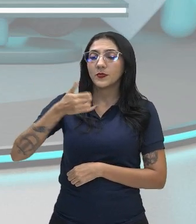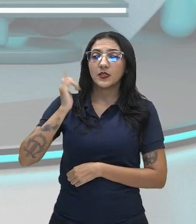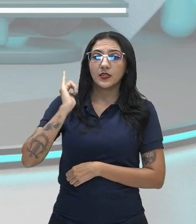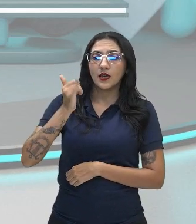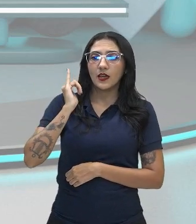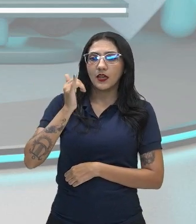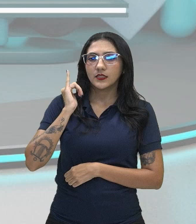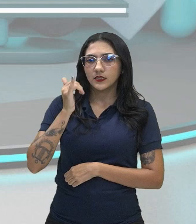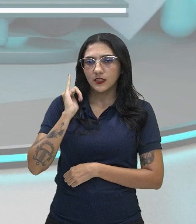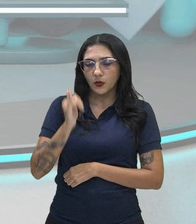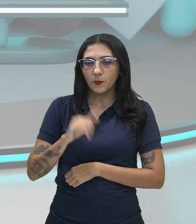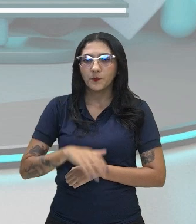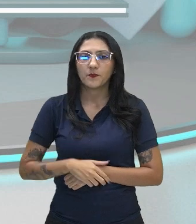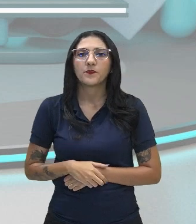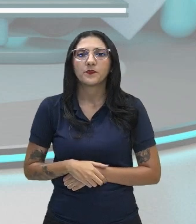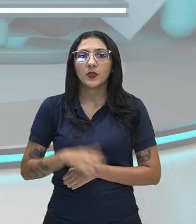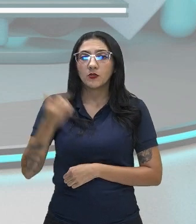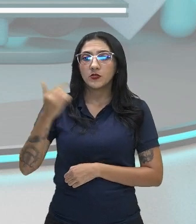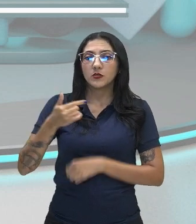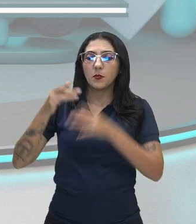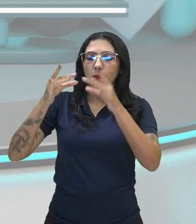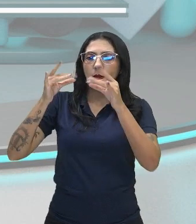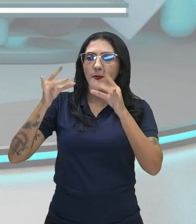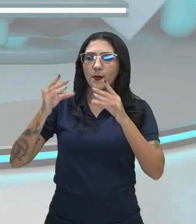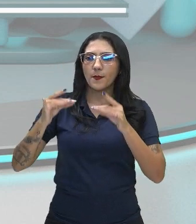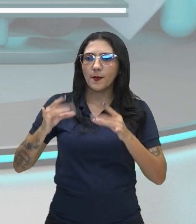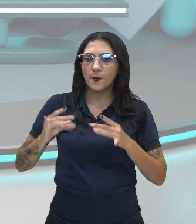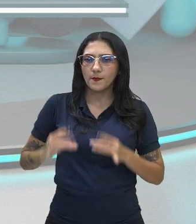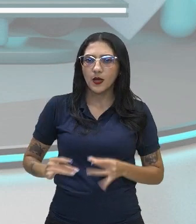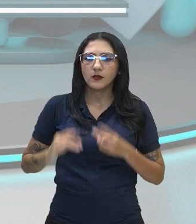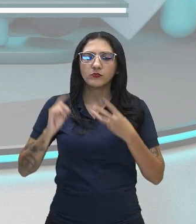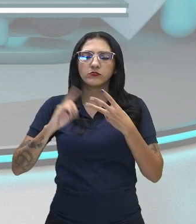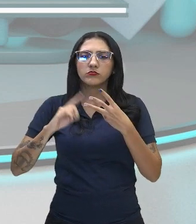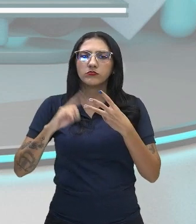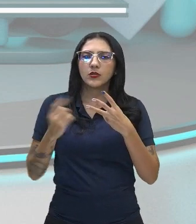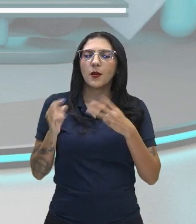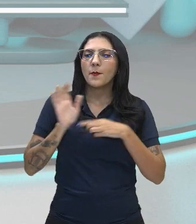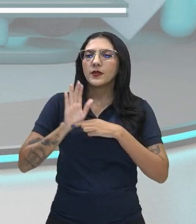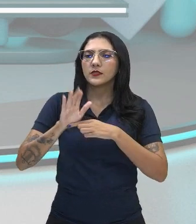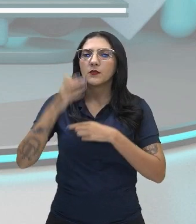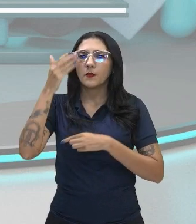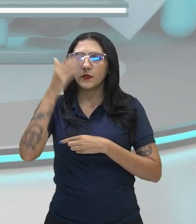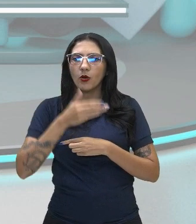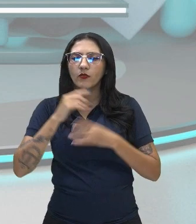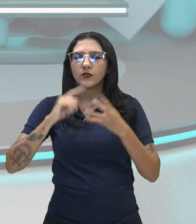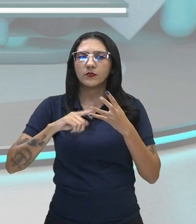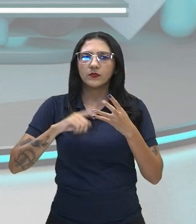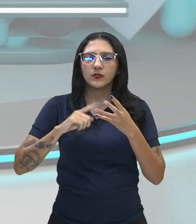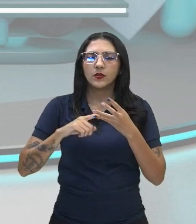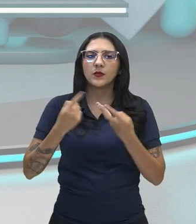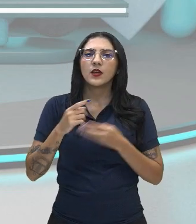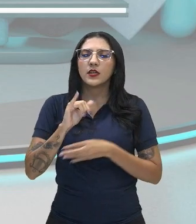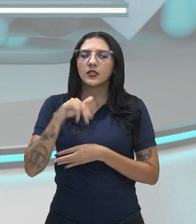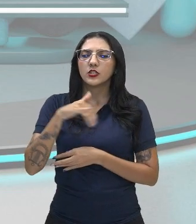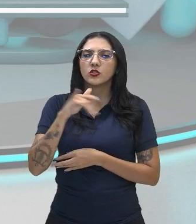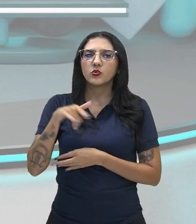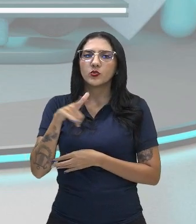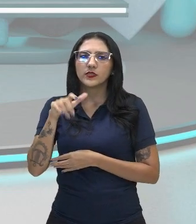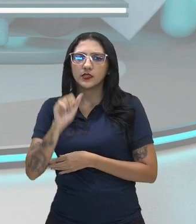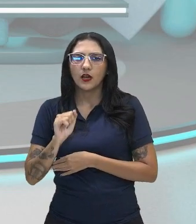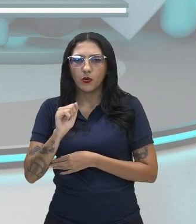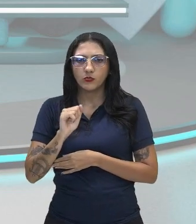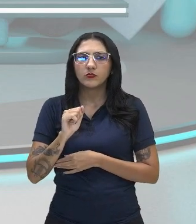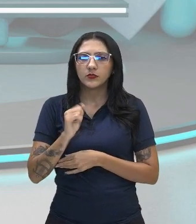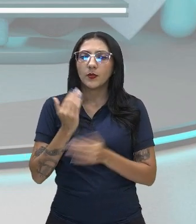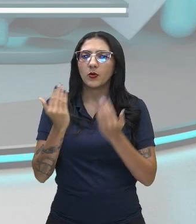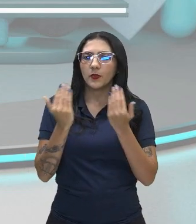a descrição, a dissertação, a injunção e a